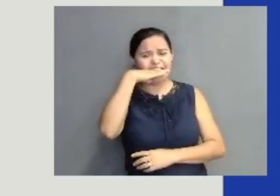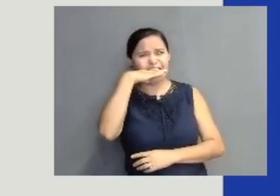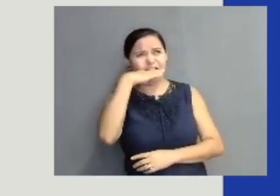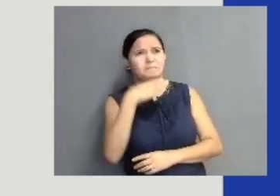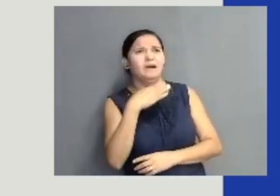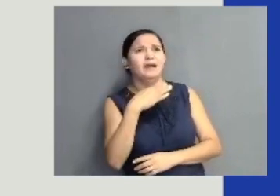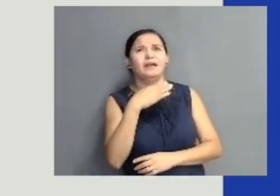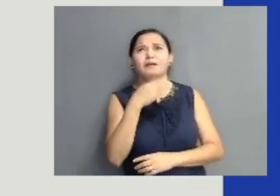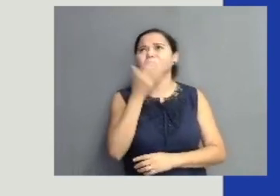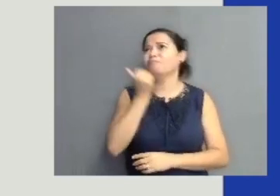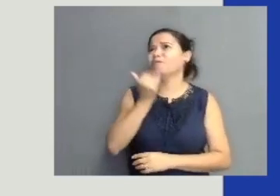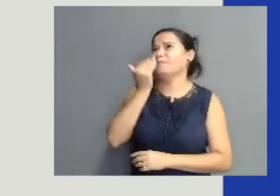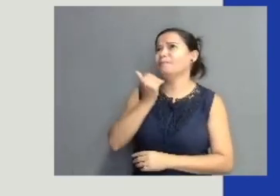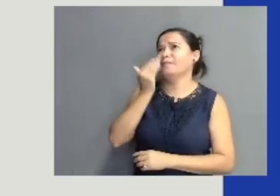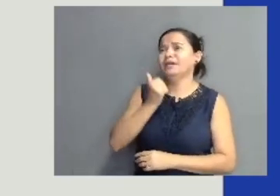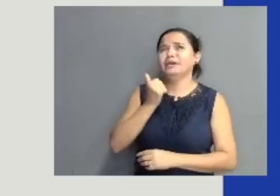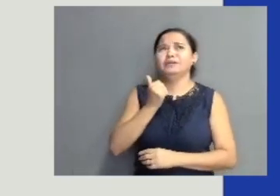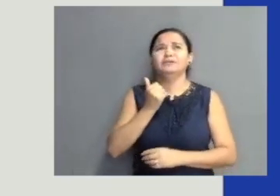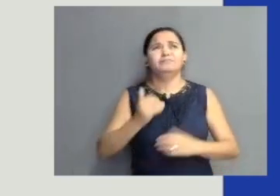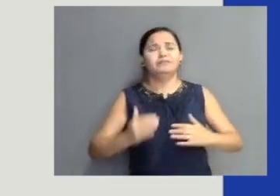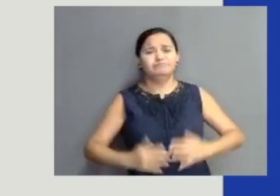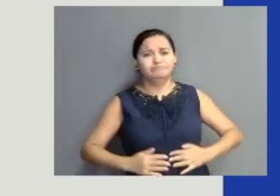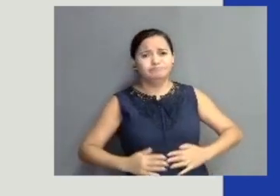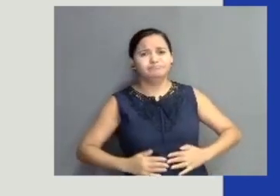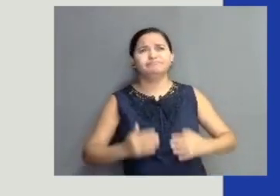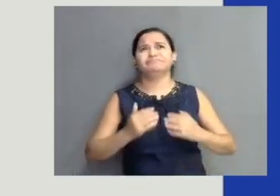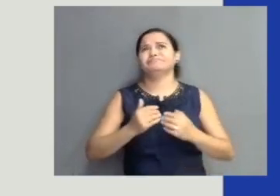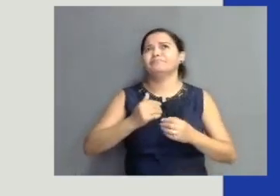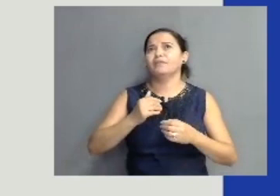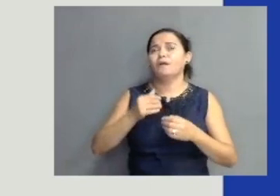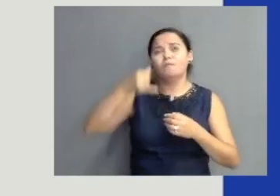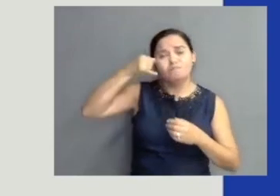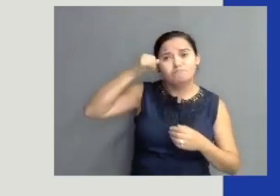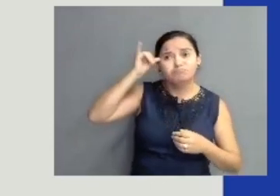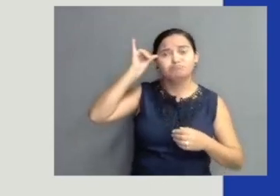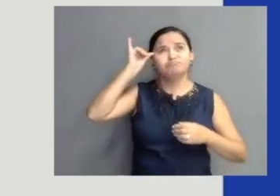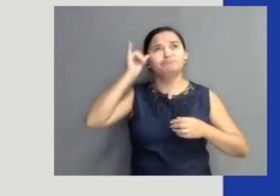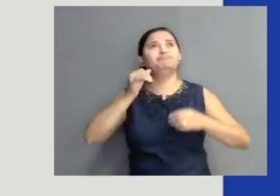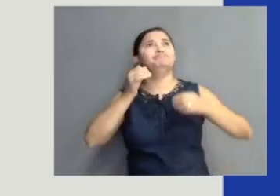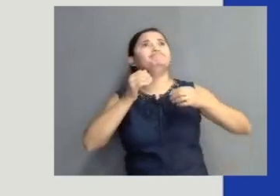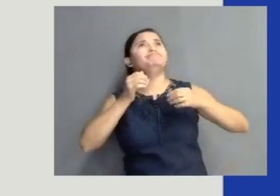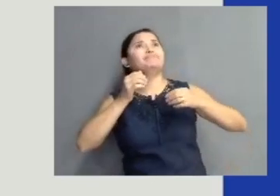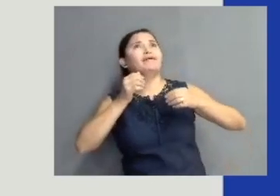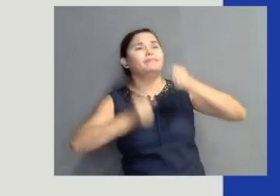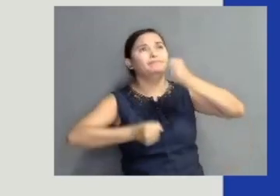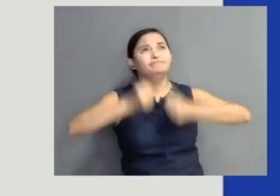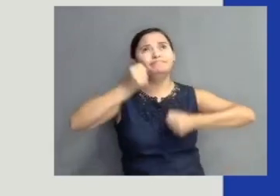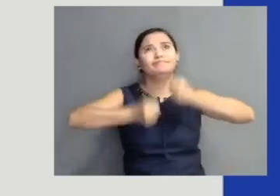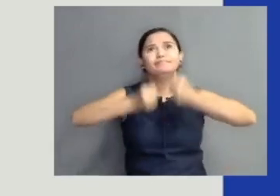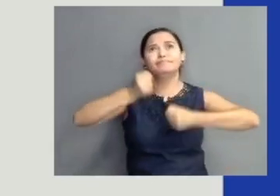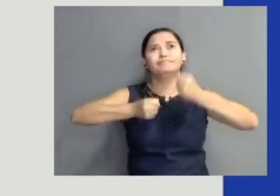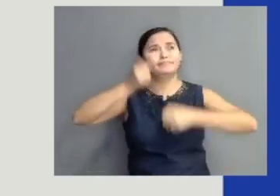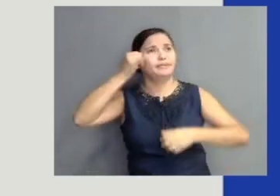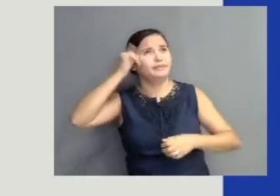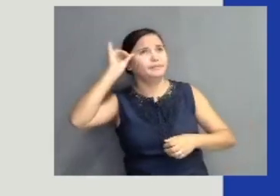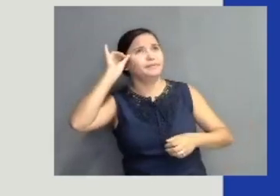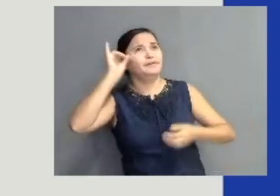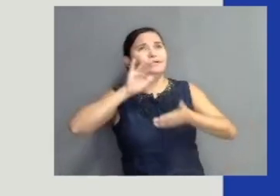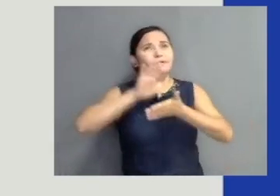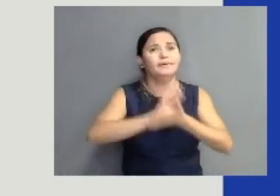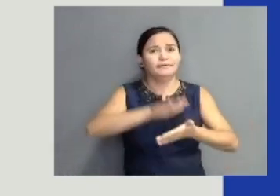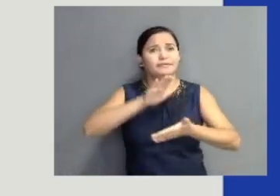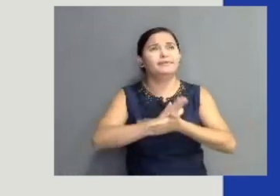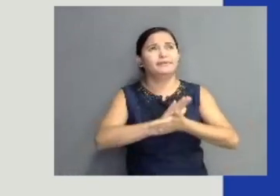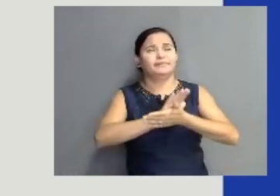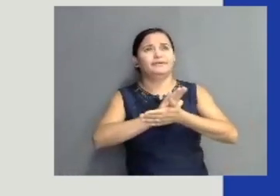espada para servir de almoço e janta. Um boi de carro se espanta se o motorista buzina, um velho fecha a